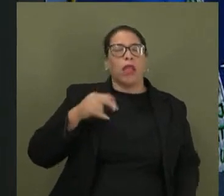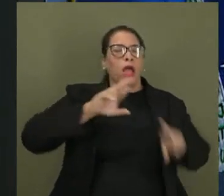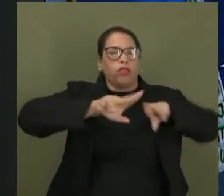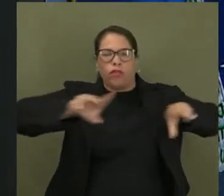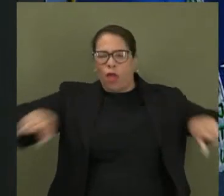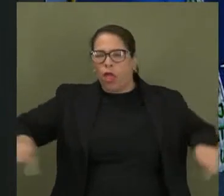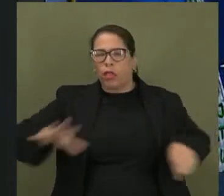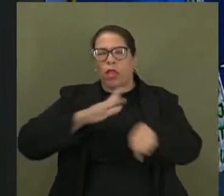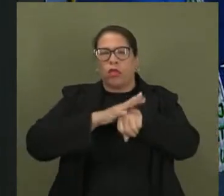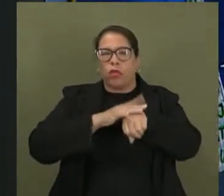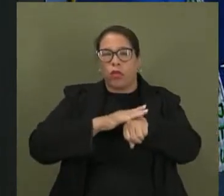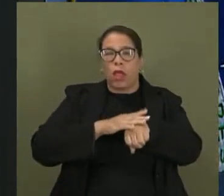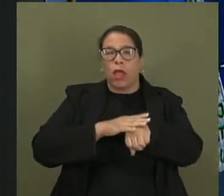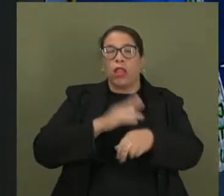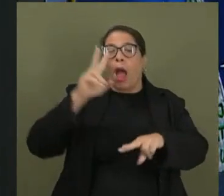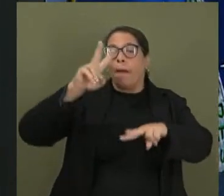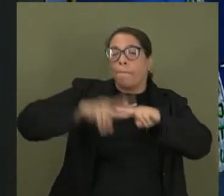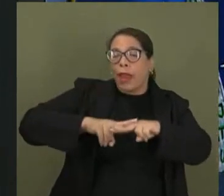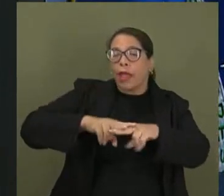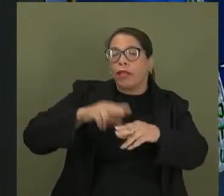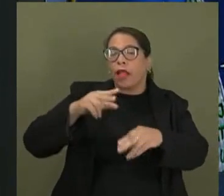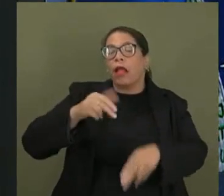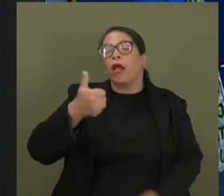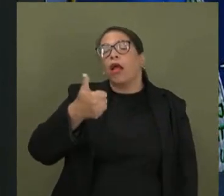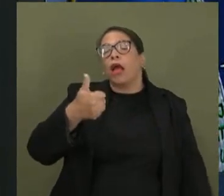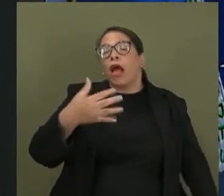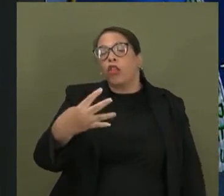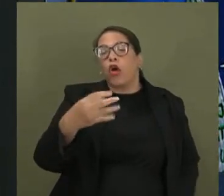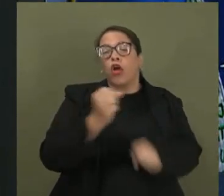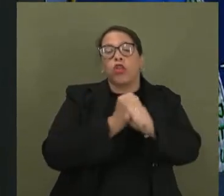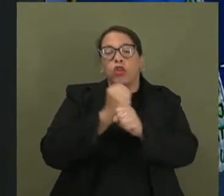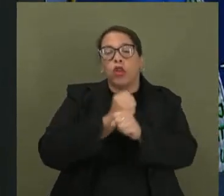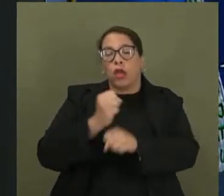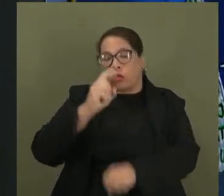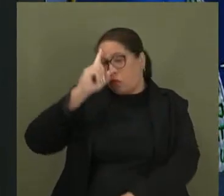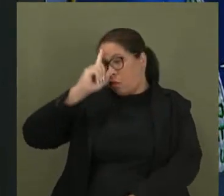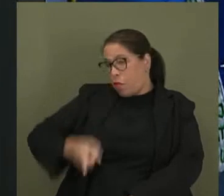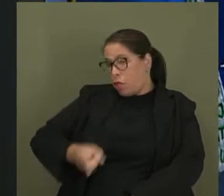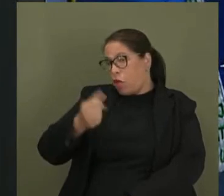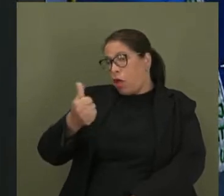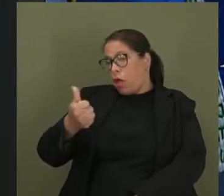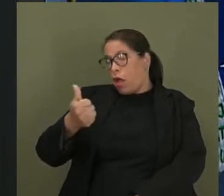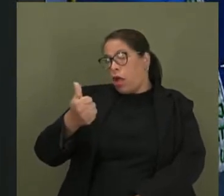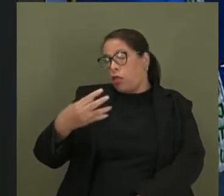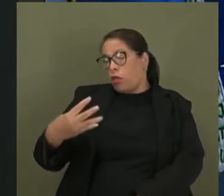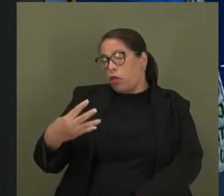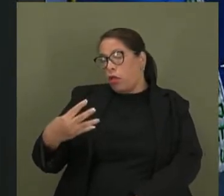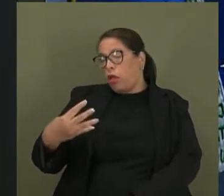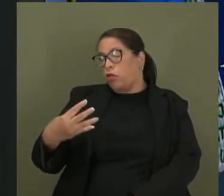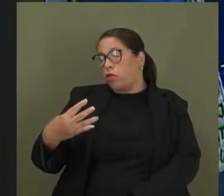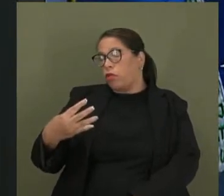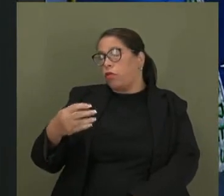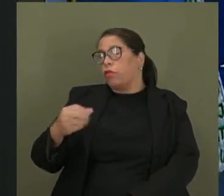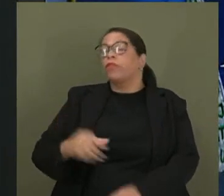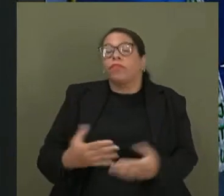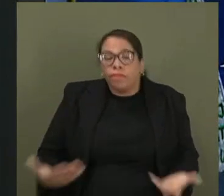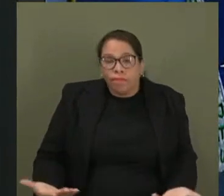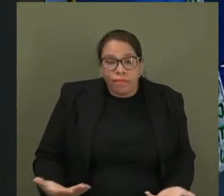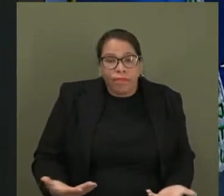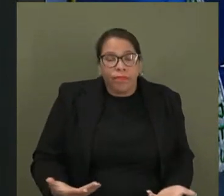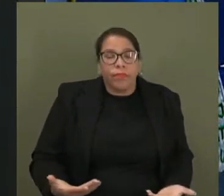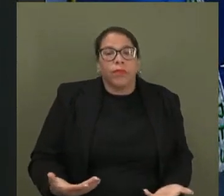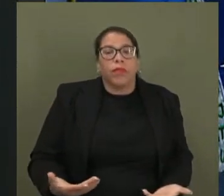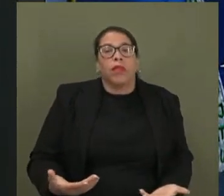que foi condenada a 14 anos de prisão pelo Supremo, mesmo sem ter foro privilegiado. Enquanto